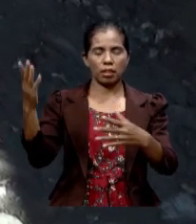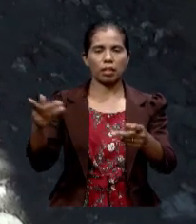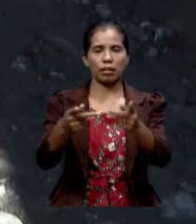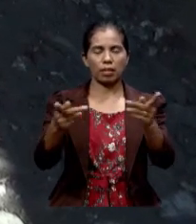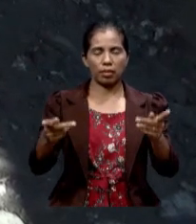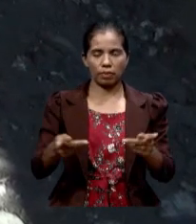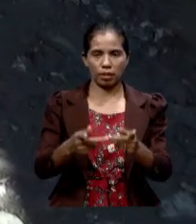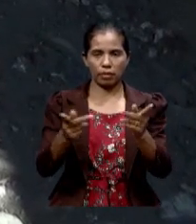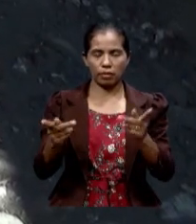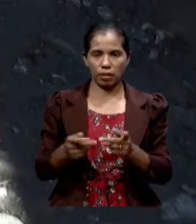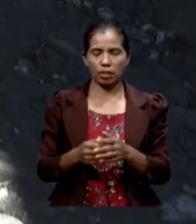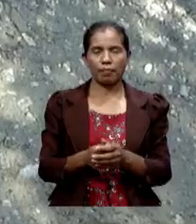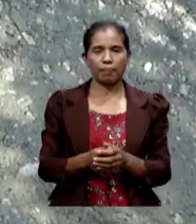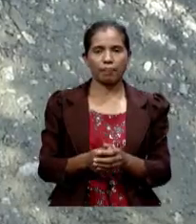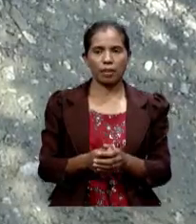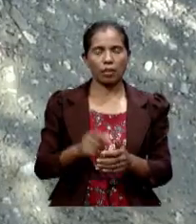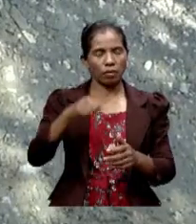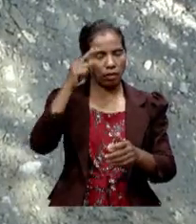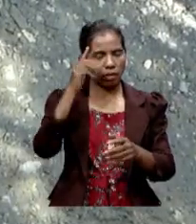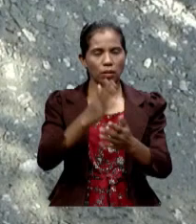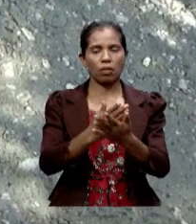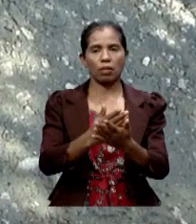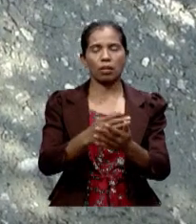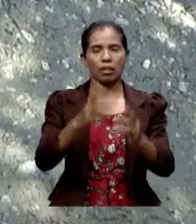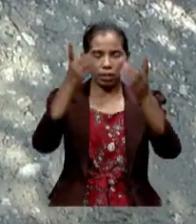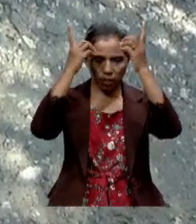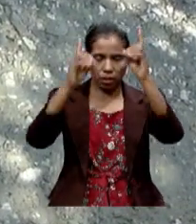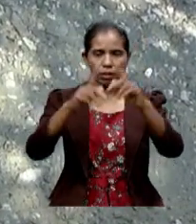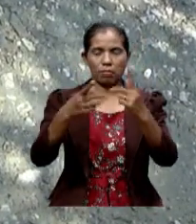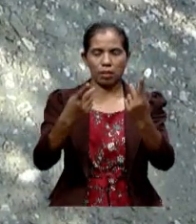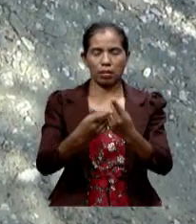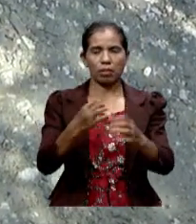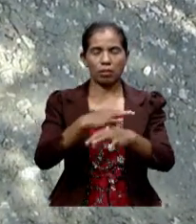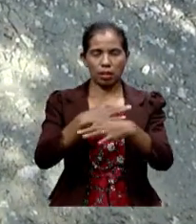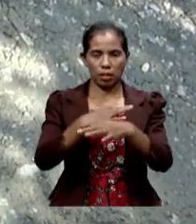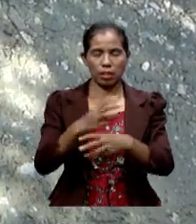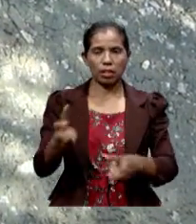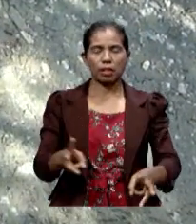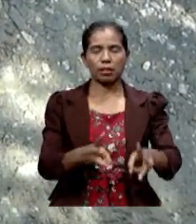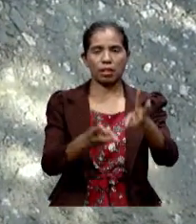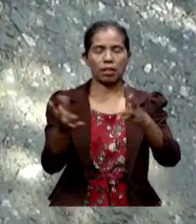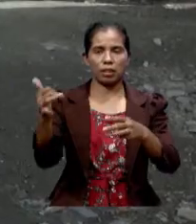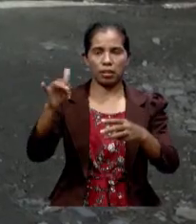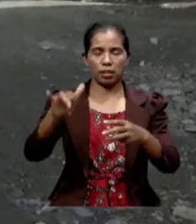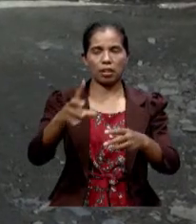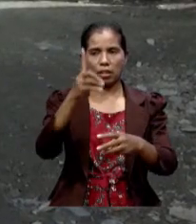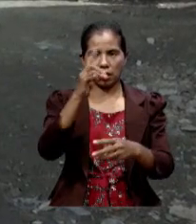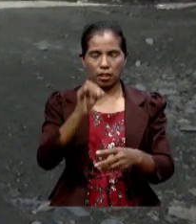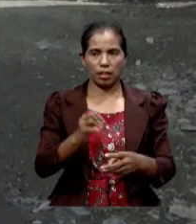Governo Mos, loque ona tem direção, no decide ona companhia ne be atu halo reabilitação da estrada Sira e a capital